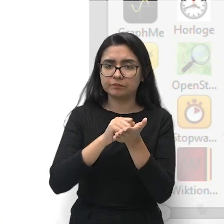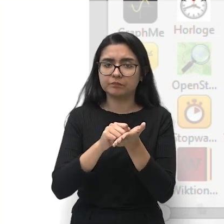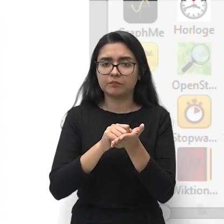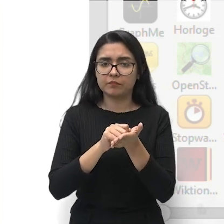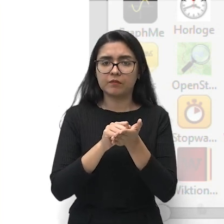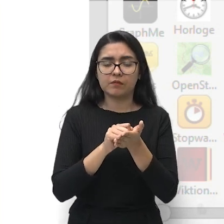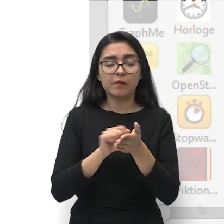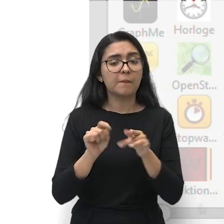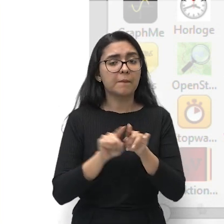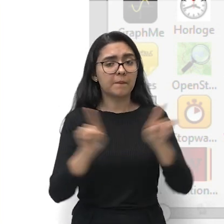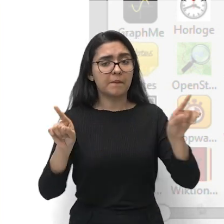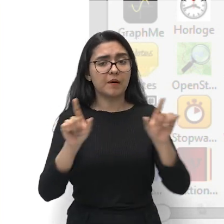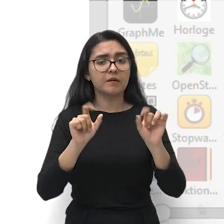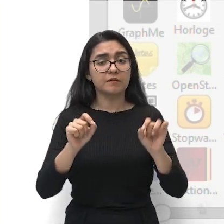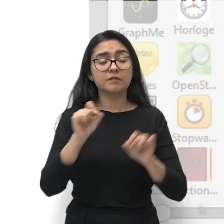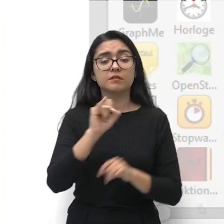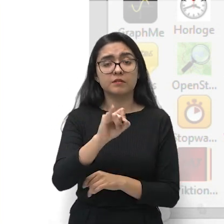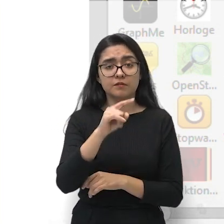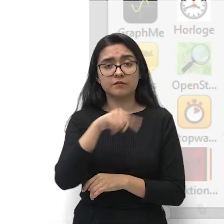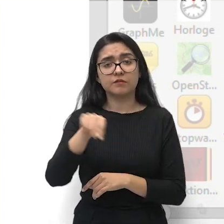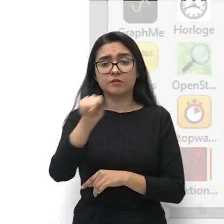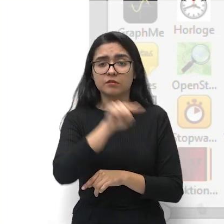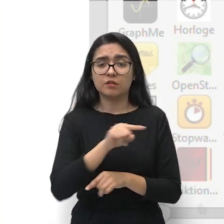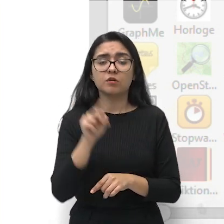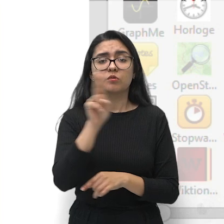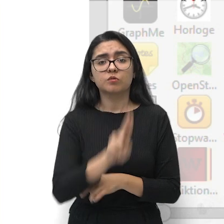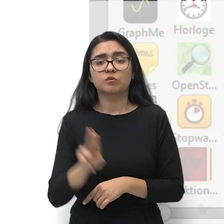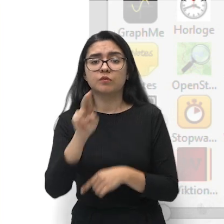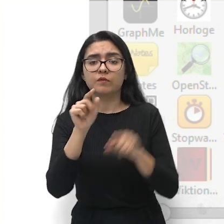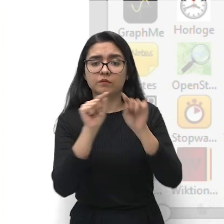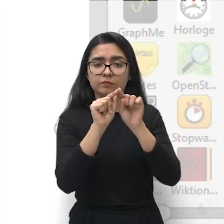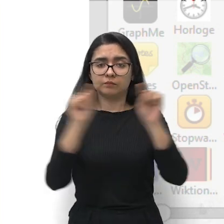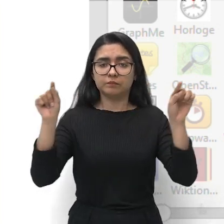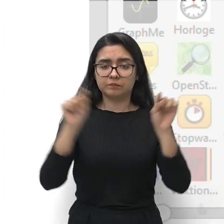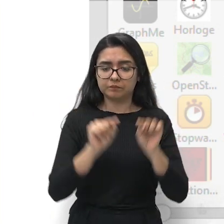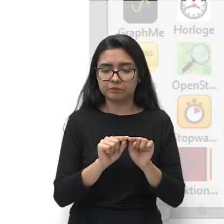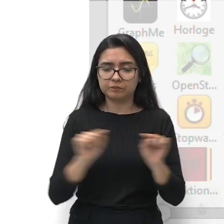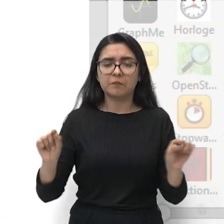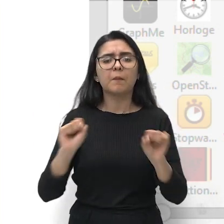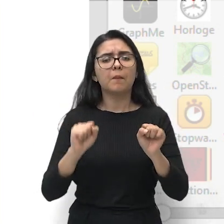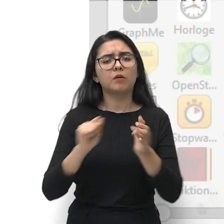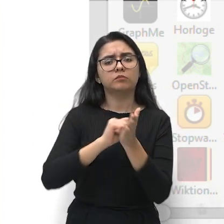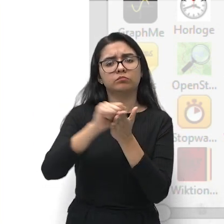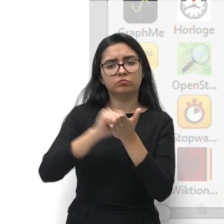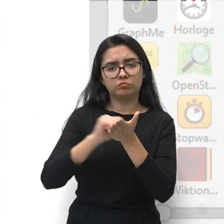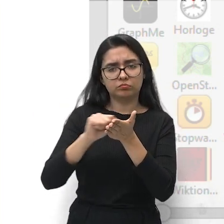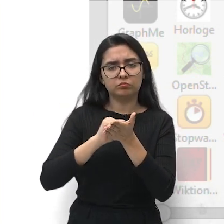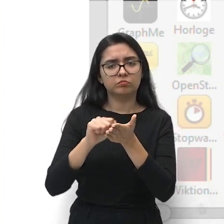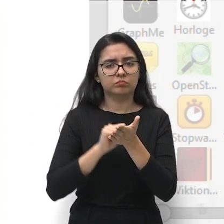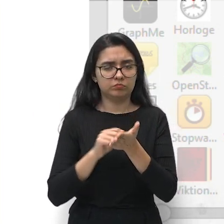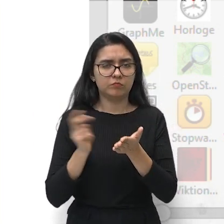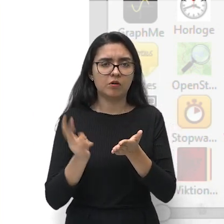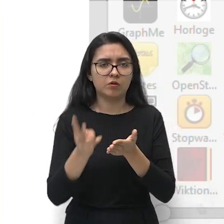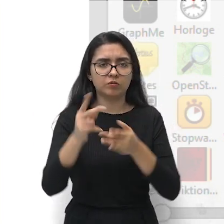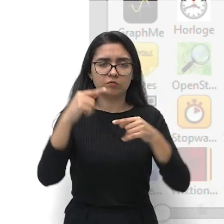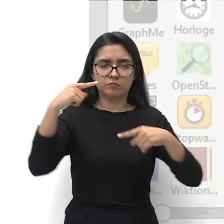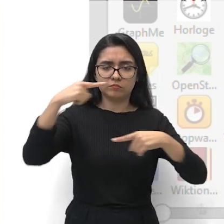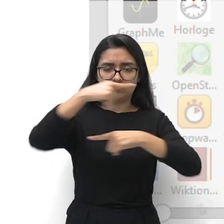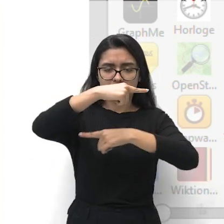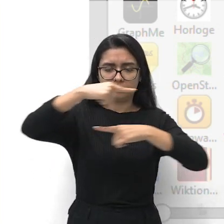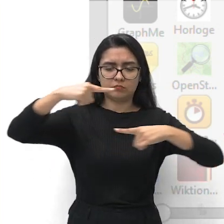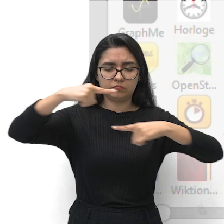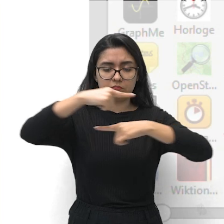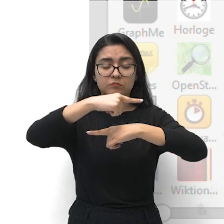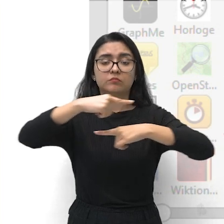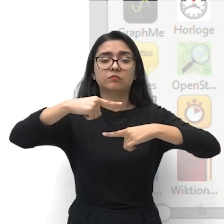bacana. Mas já que você fez as duas retas com caneta, né, você pode passar aqui a borracha que as retas vão permanecer. O importante é